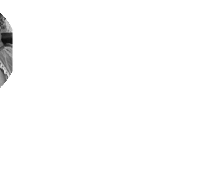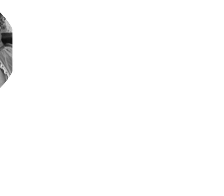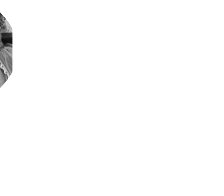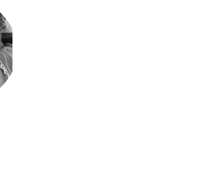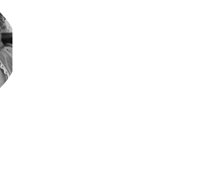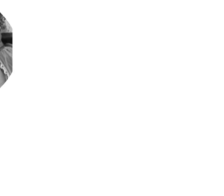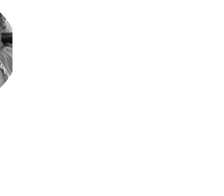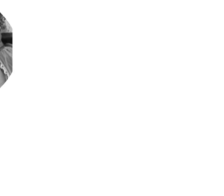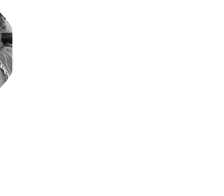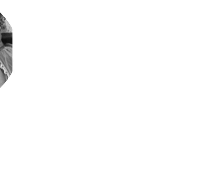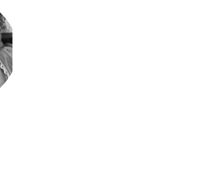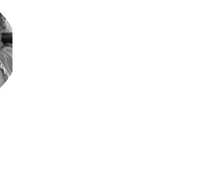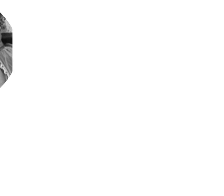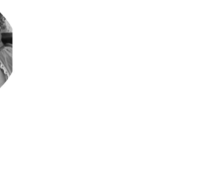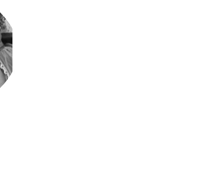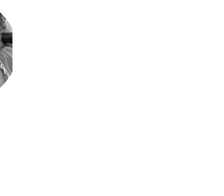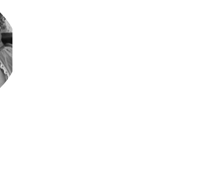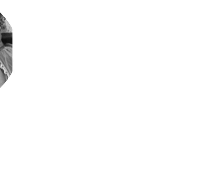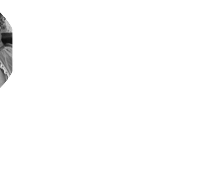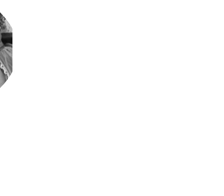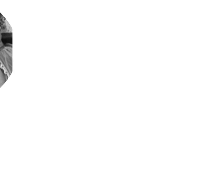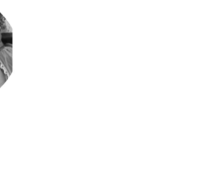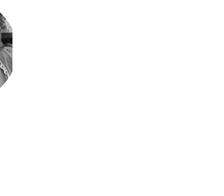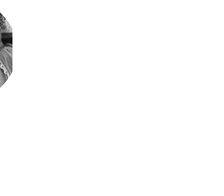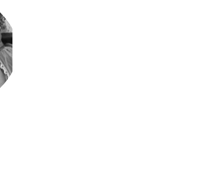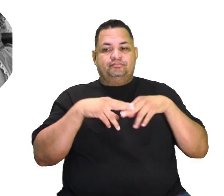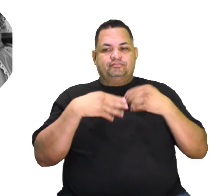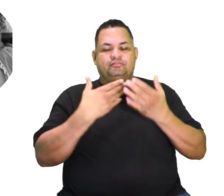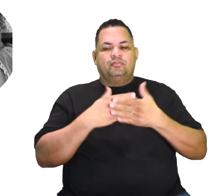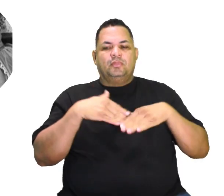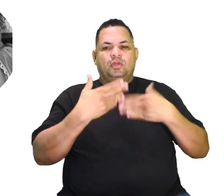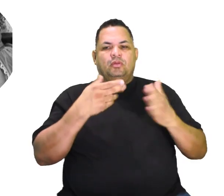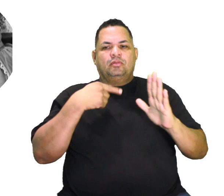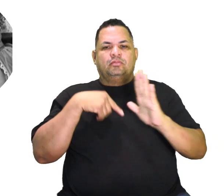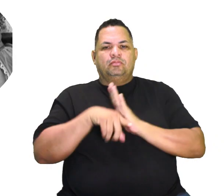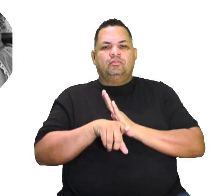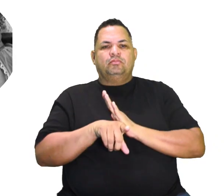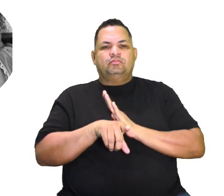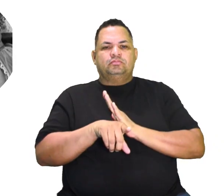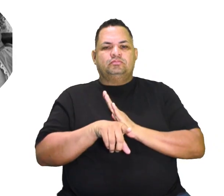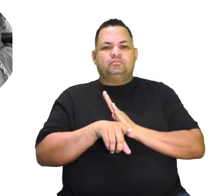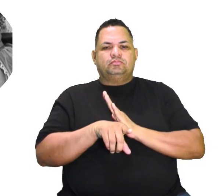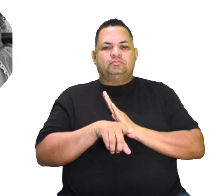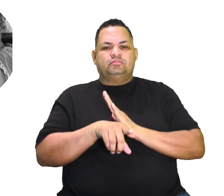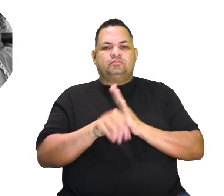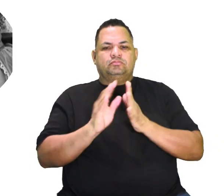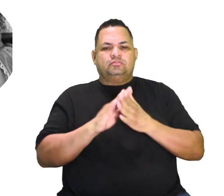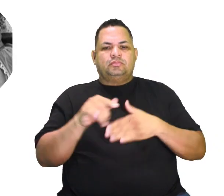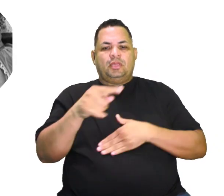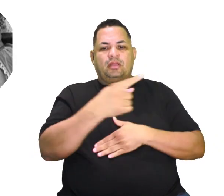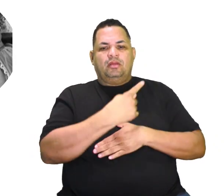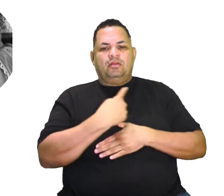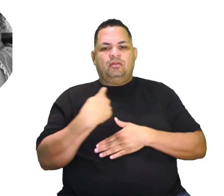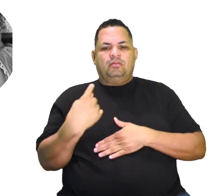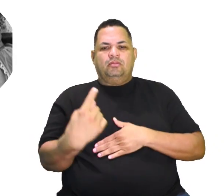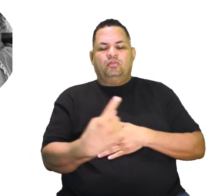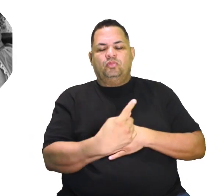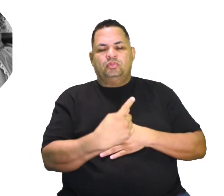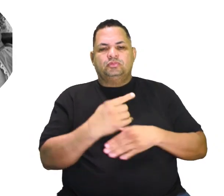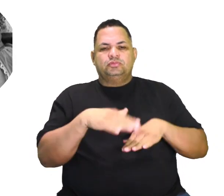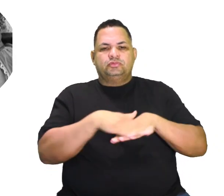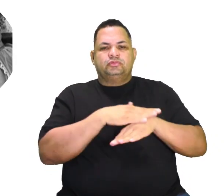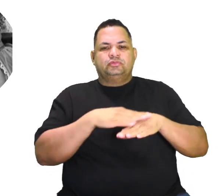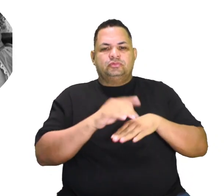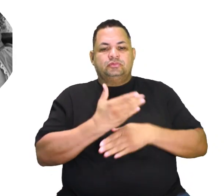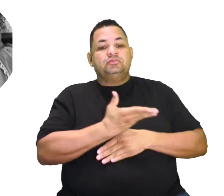de conversa. Então, queridos, qual é a pergunta da roda de conversa? Vocês vão se